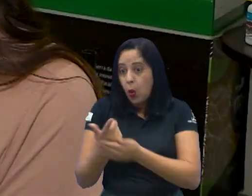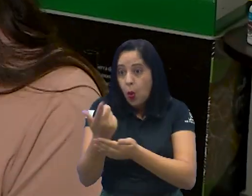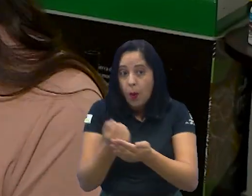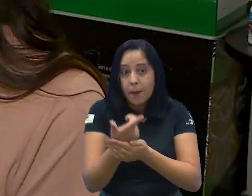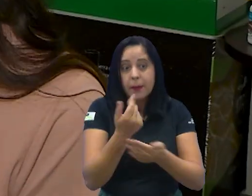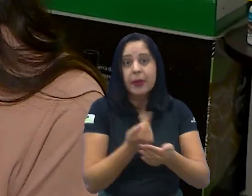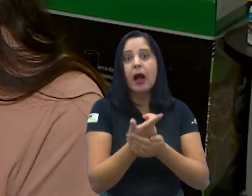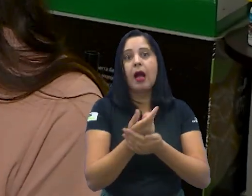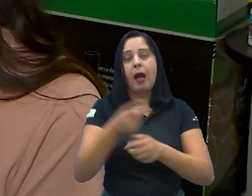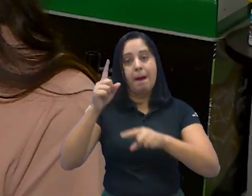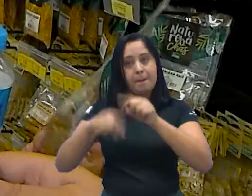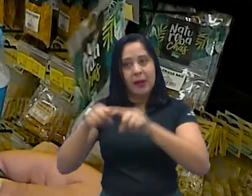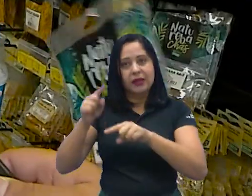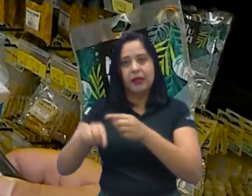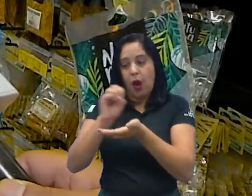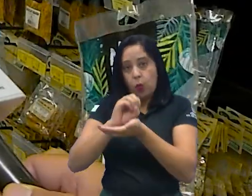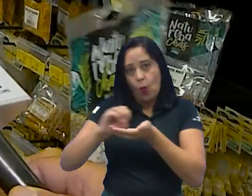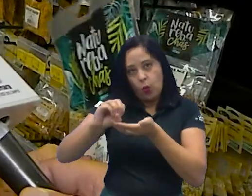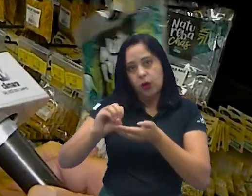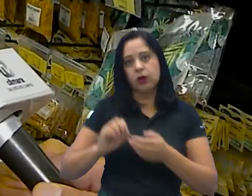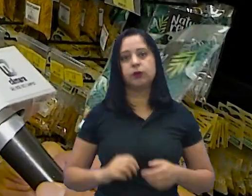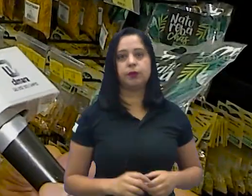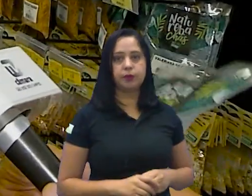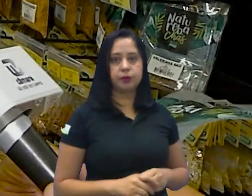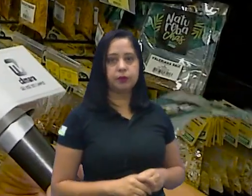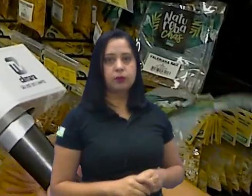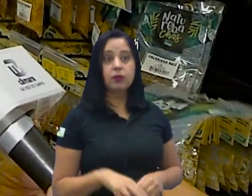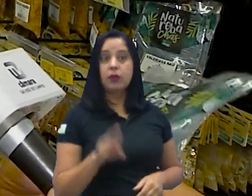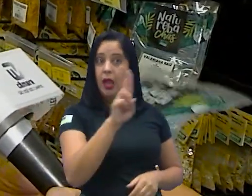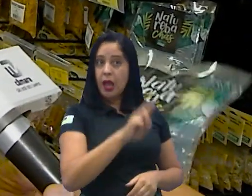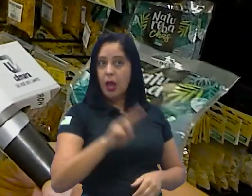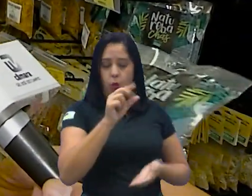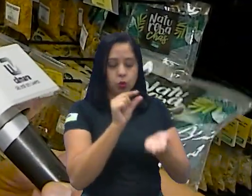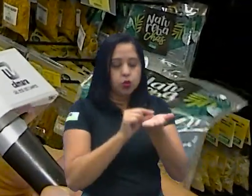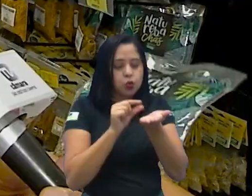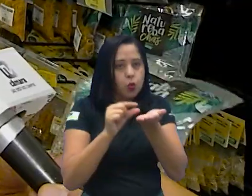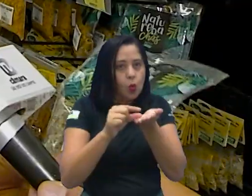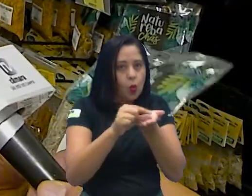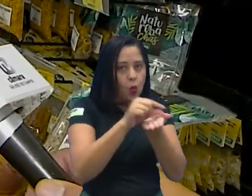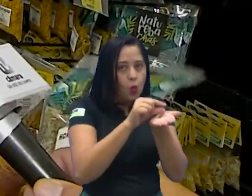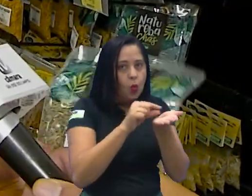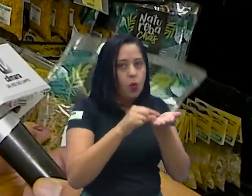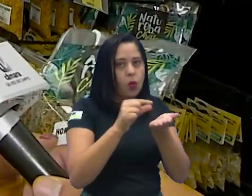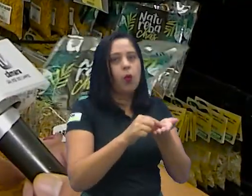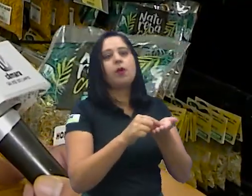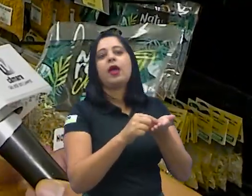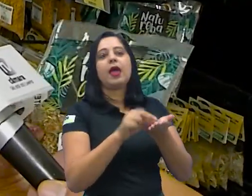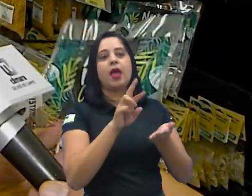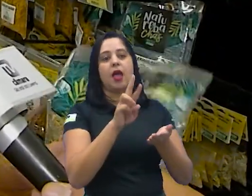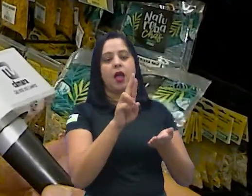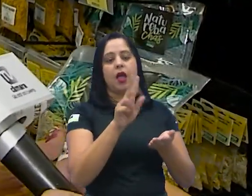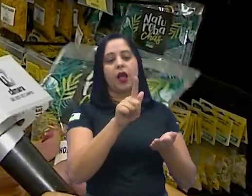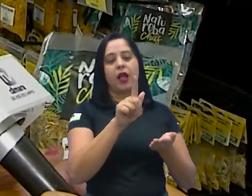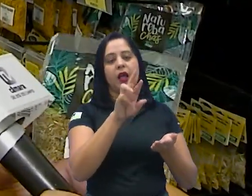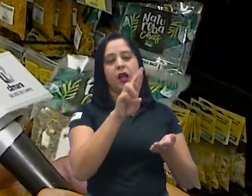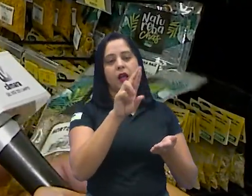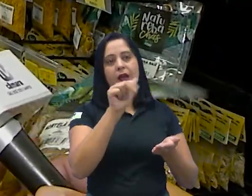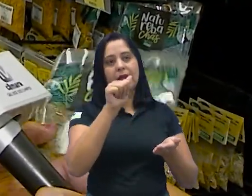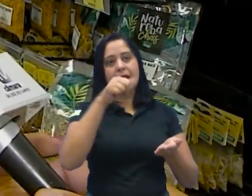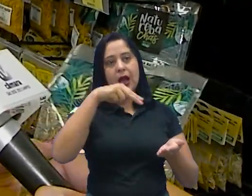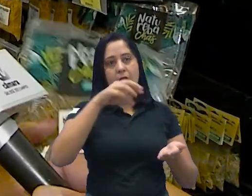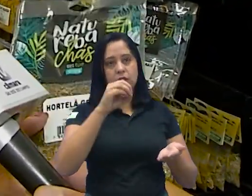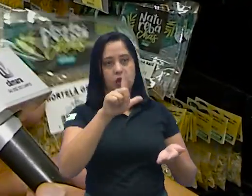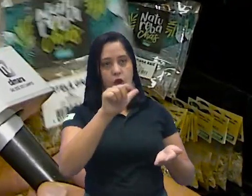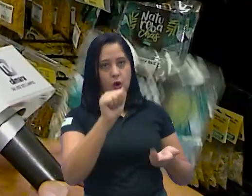orgânicos para que ele possa fazer esse consumo. Eu uso muito grãos, né? Sementes, a granola,